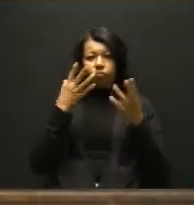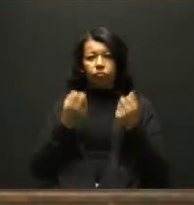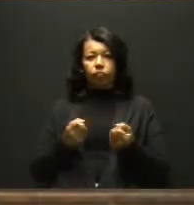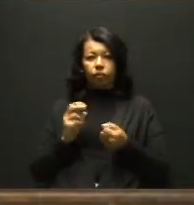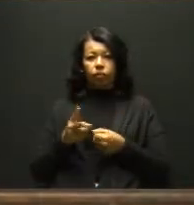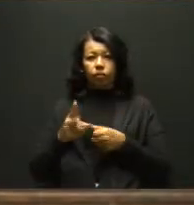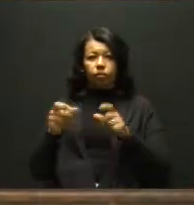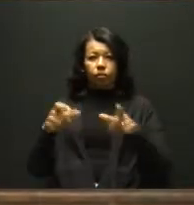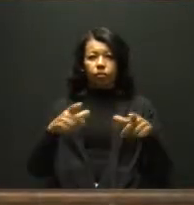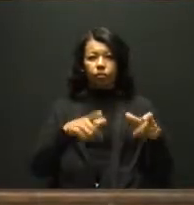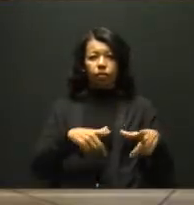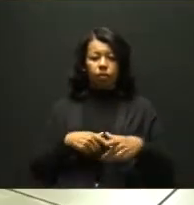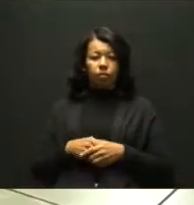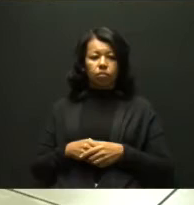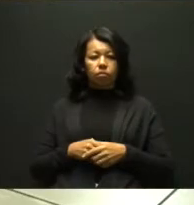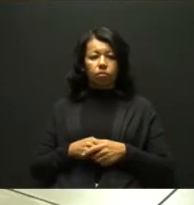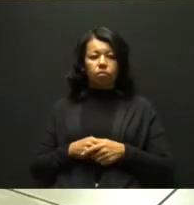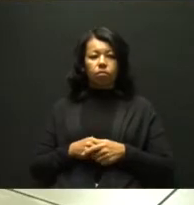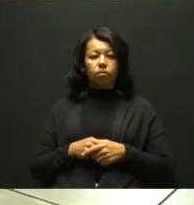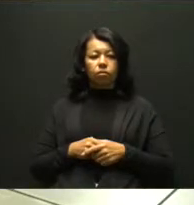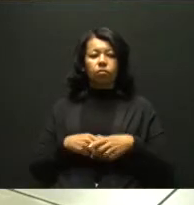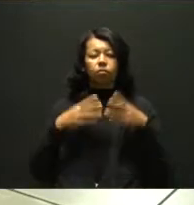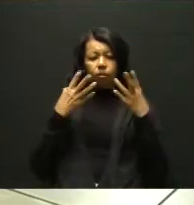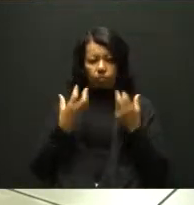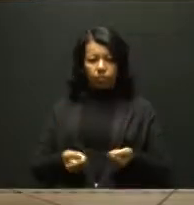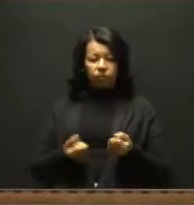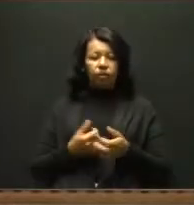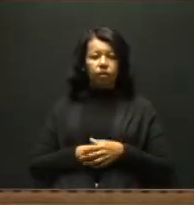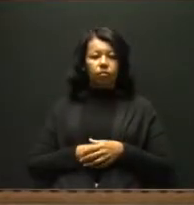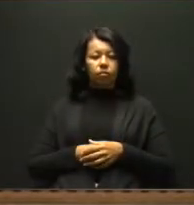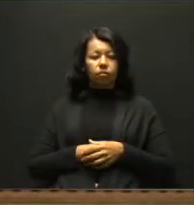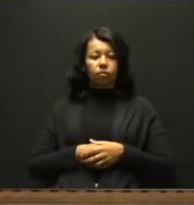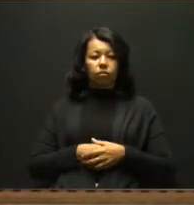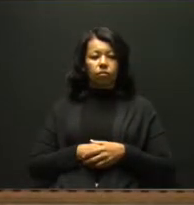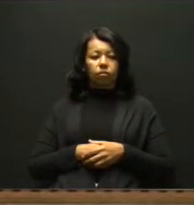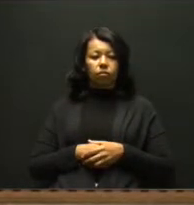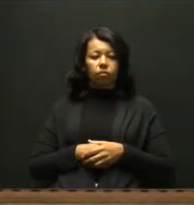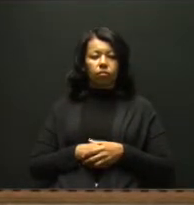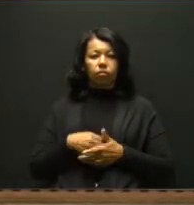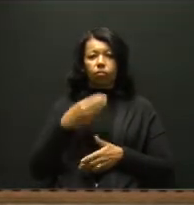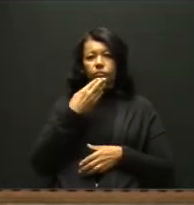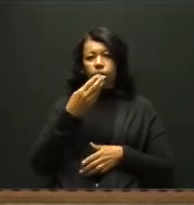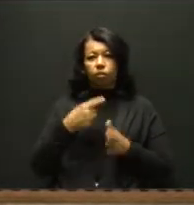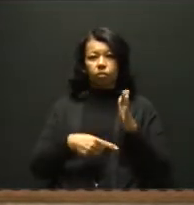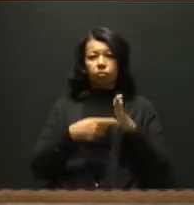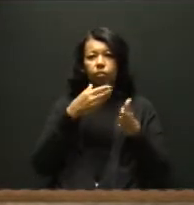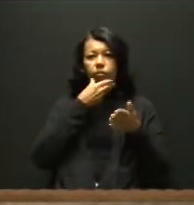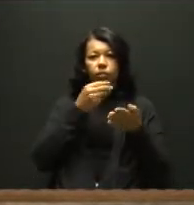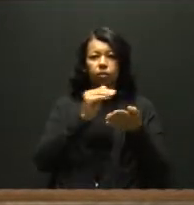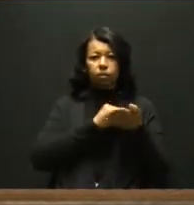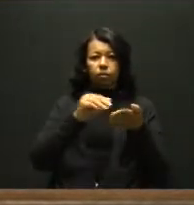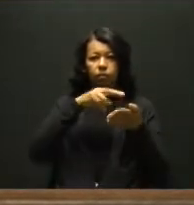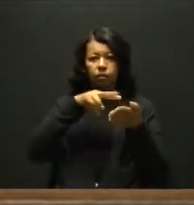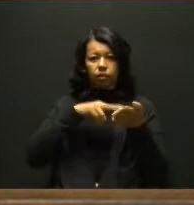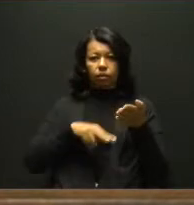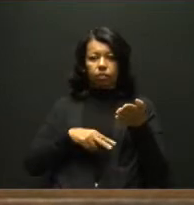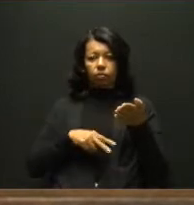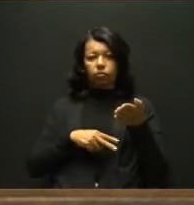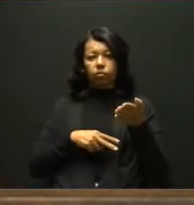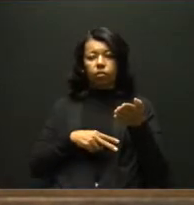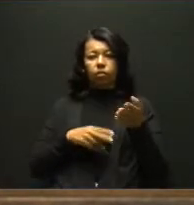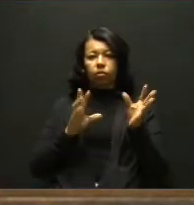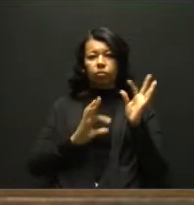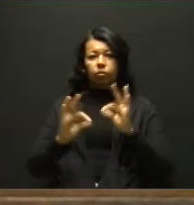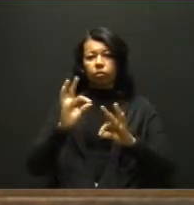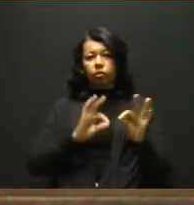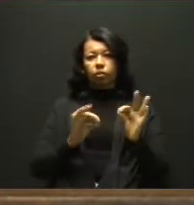permaneçam como se encontram aprovado solicita ao senhor primeiro secretário que proceda à leitura do projeto